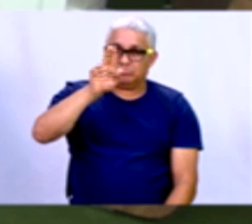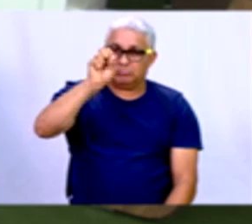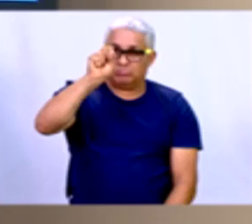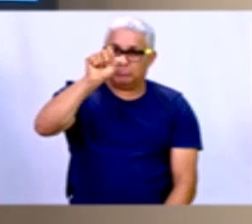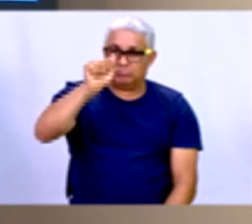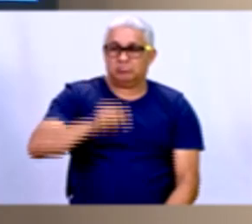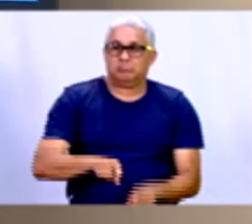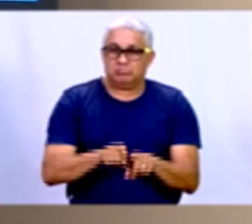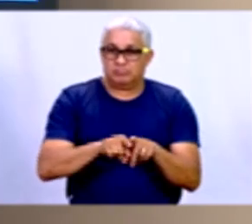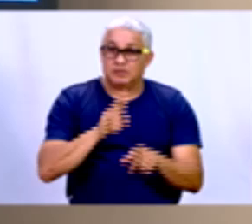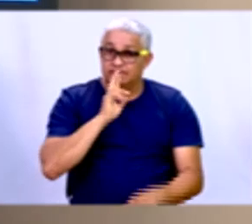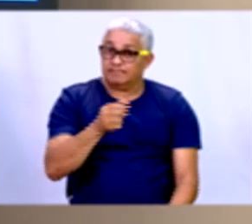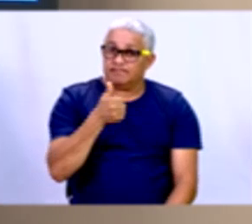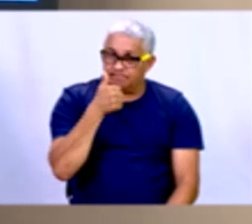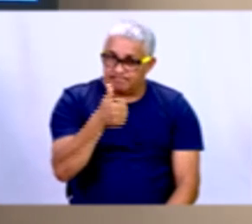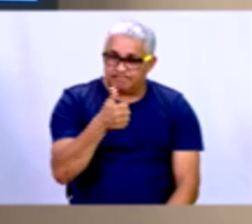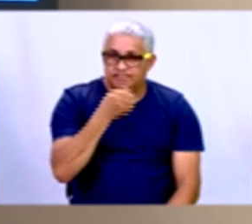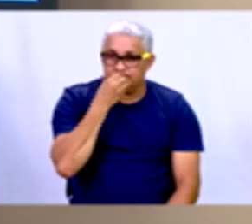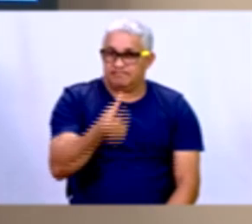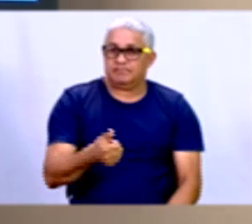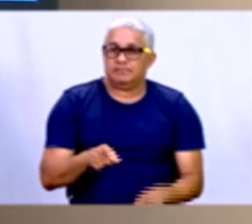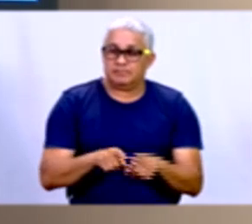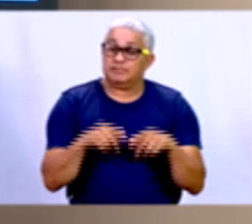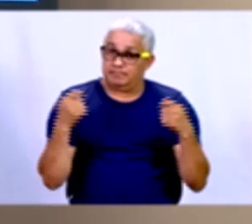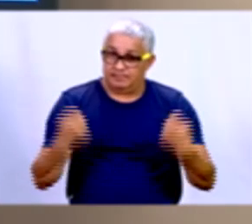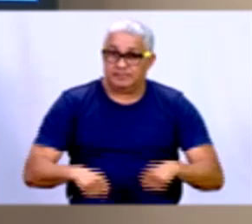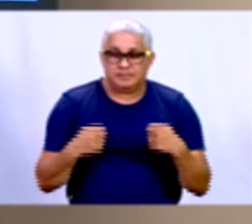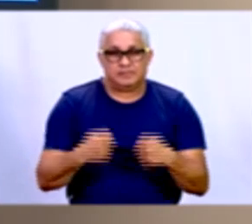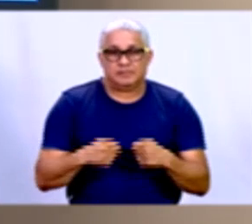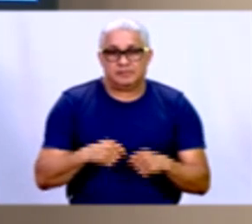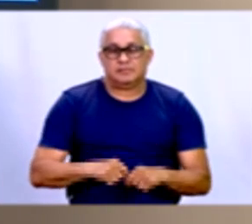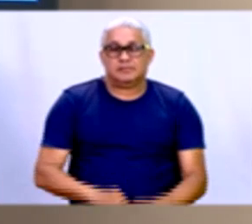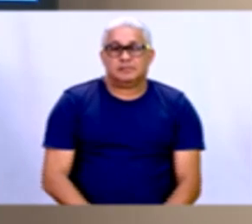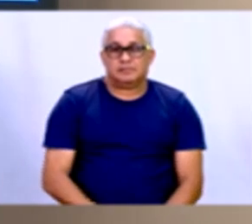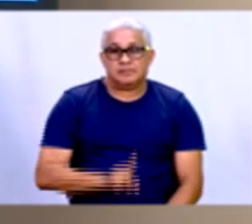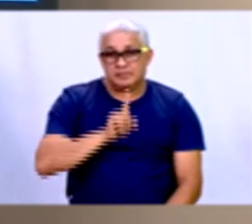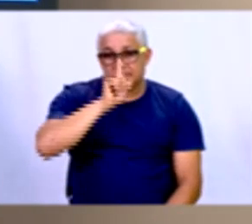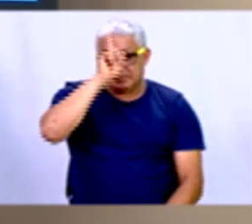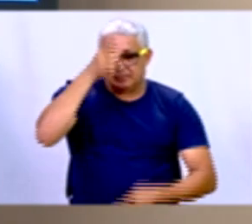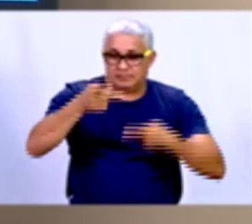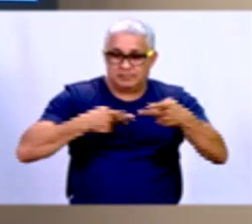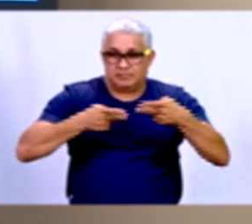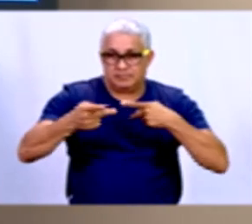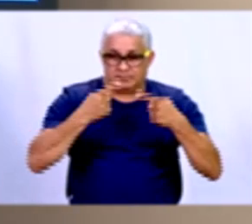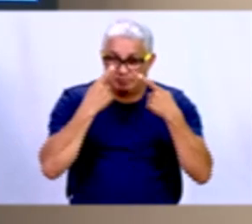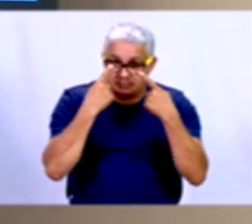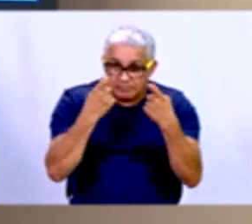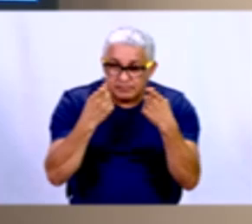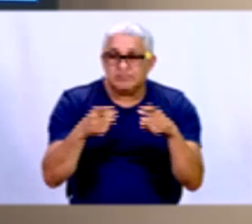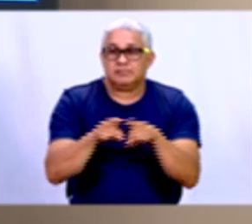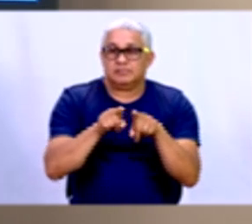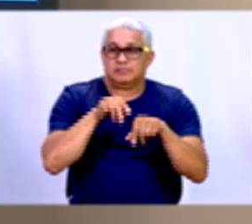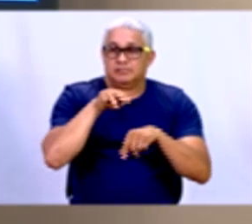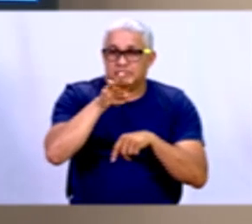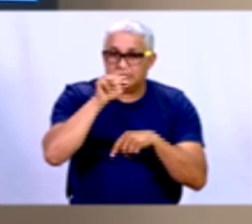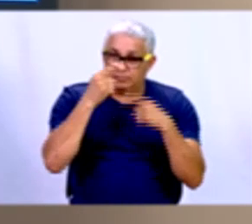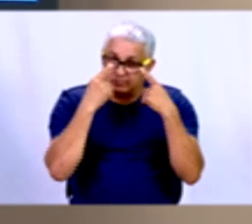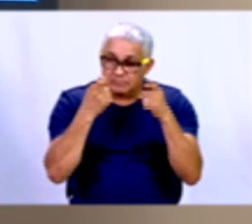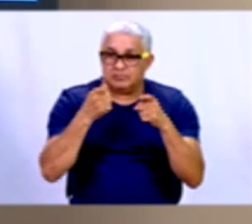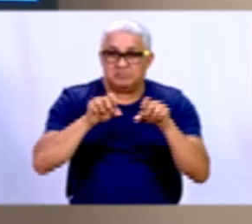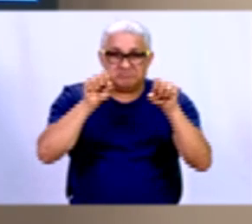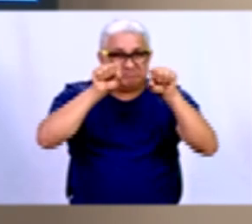gente percebe que existe uma necessidade em criar um projeto atrativo, um site atrativo ou um